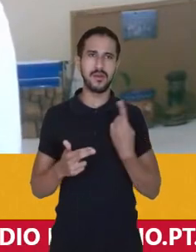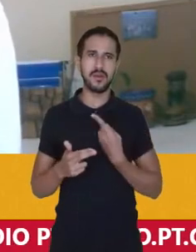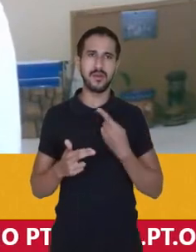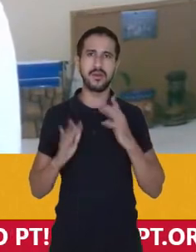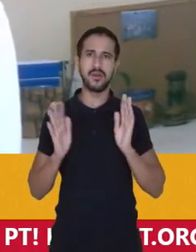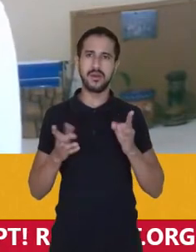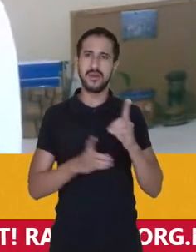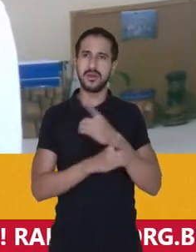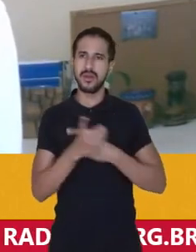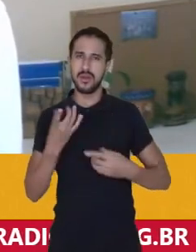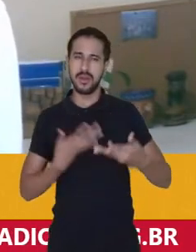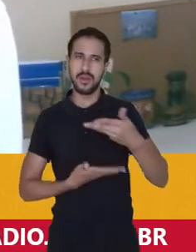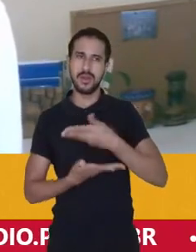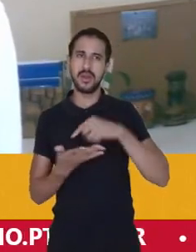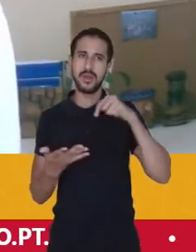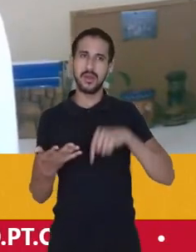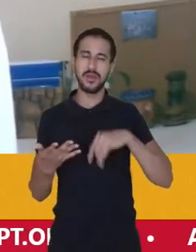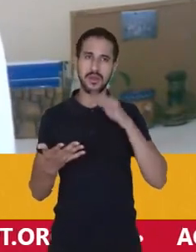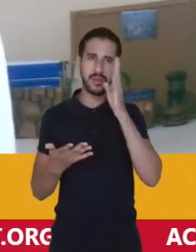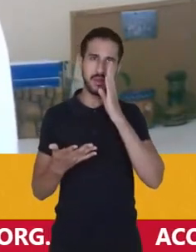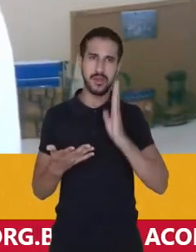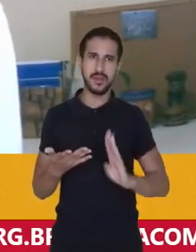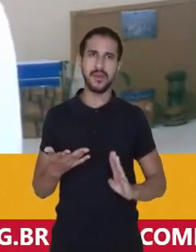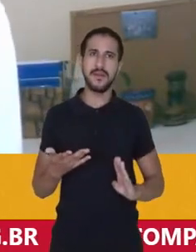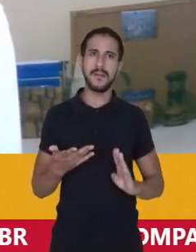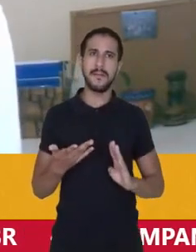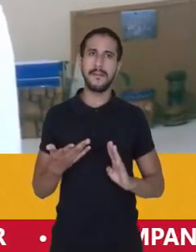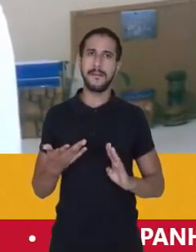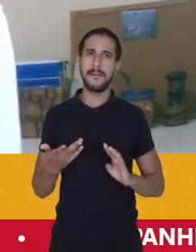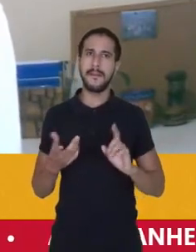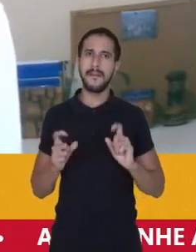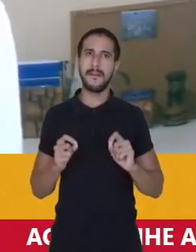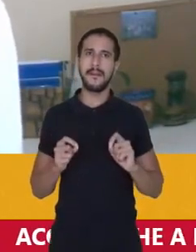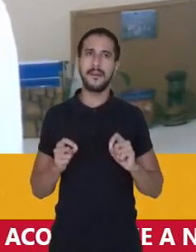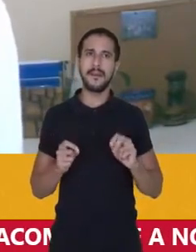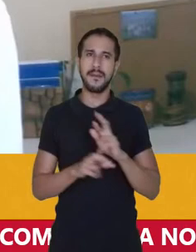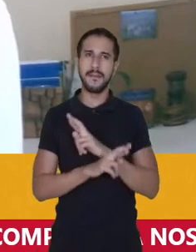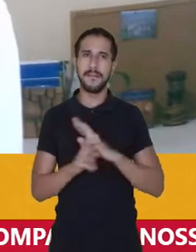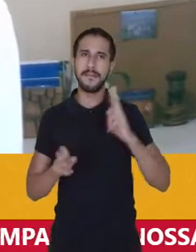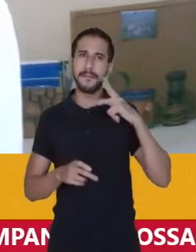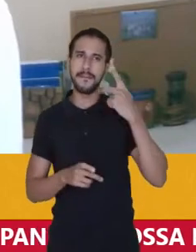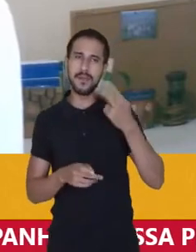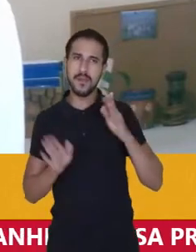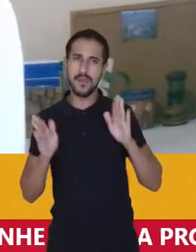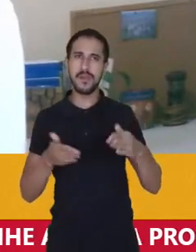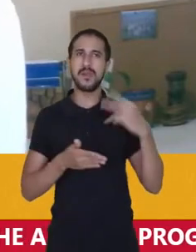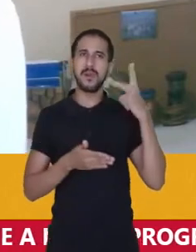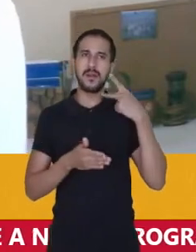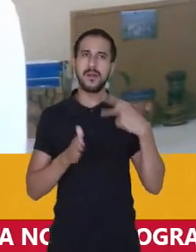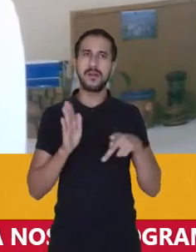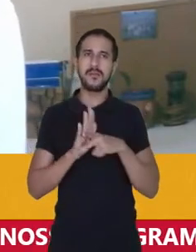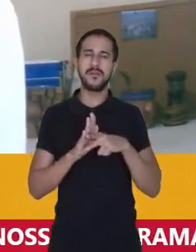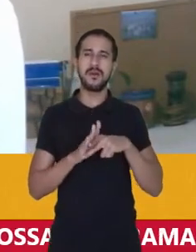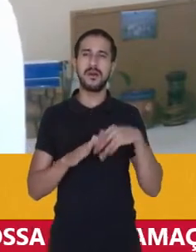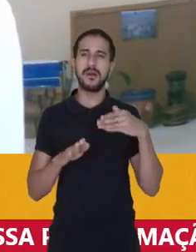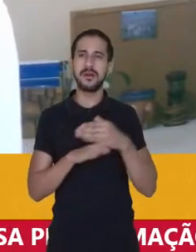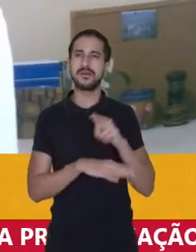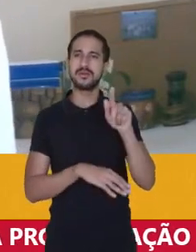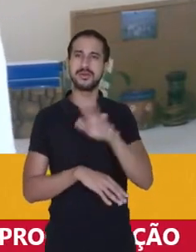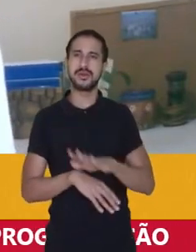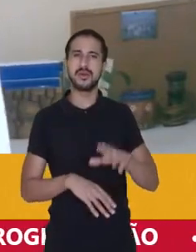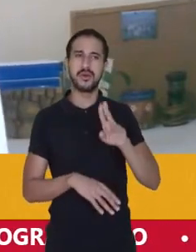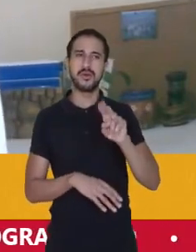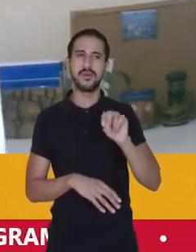a gente já vem dialogando aqui no caso brasileiro, das políticas de promoção de igualdade racial, que é a relação das políticas focalizadas com as políticas universalistas.